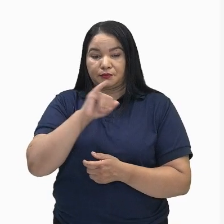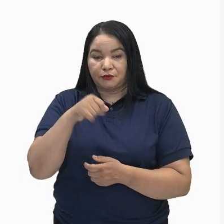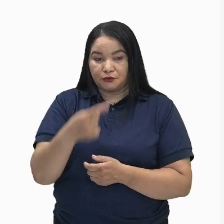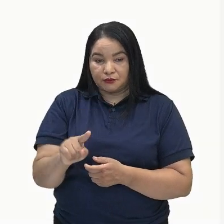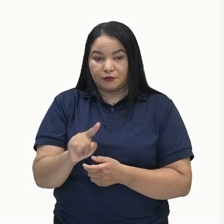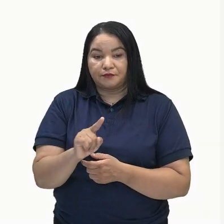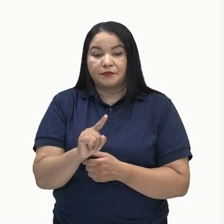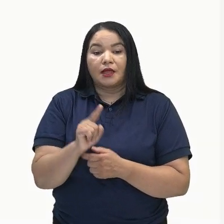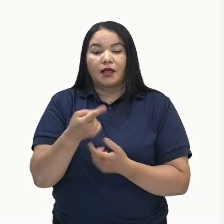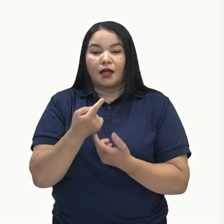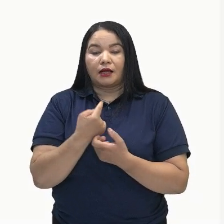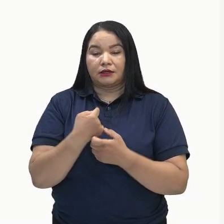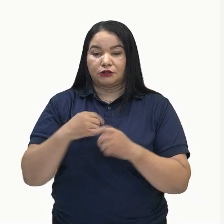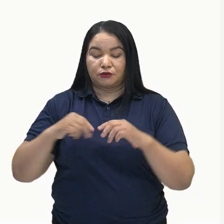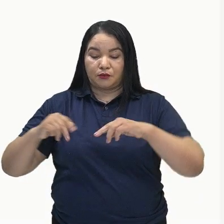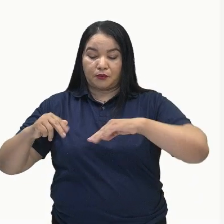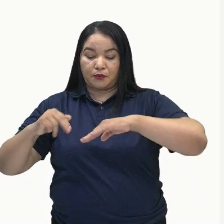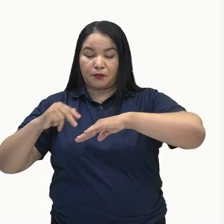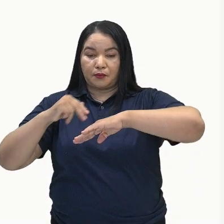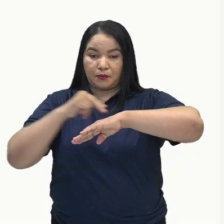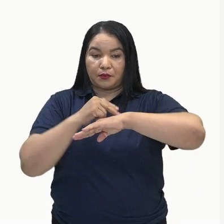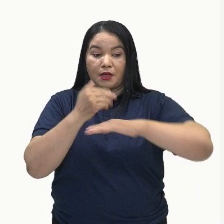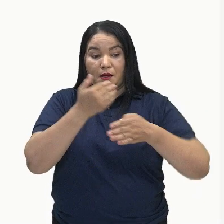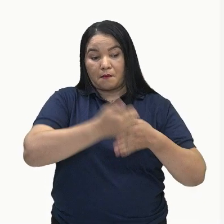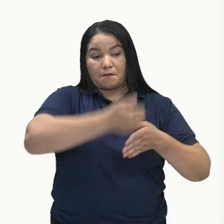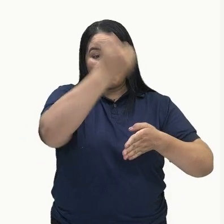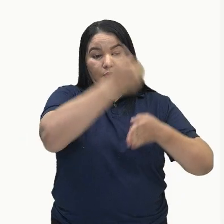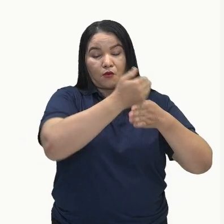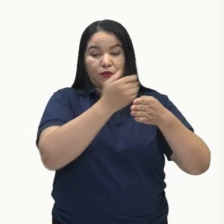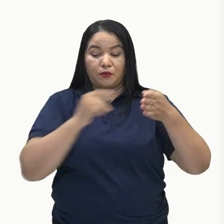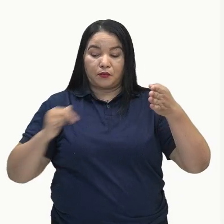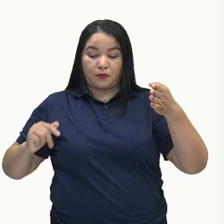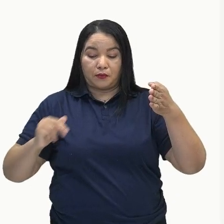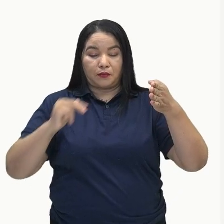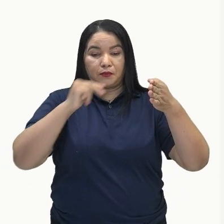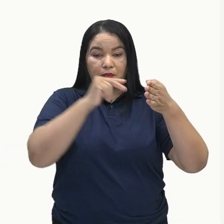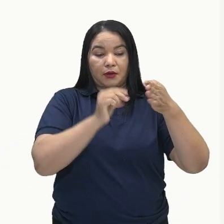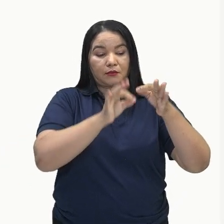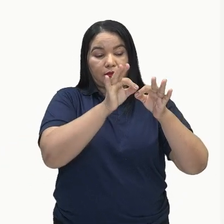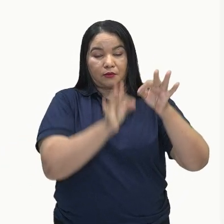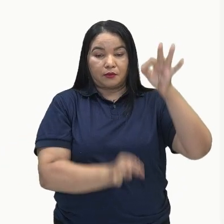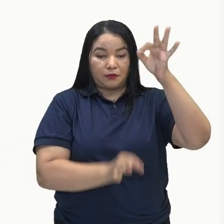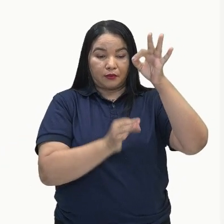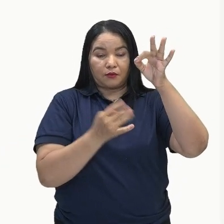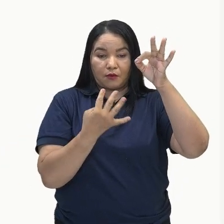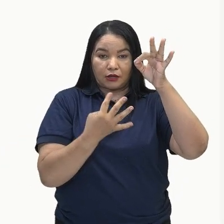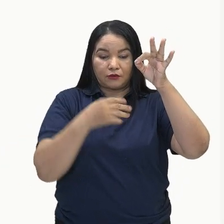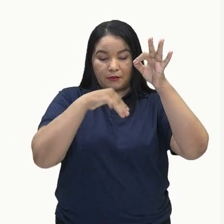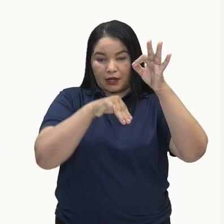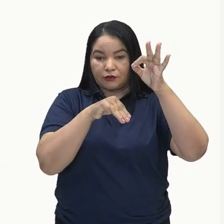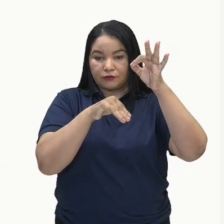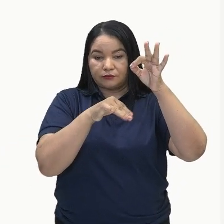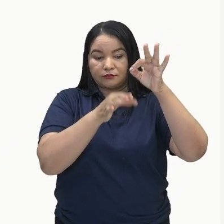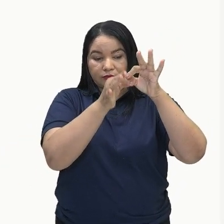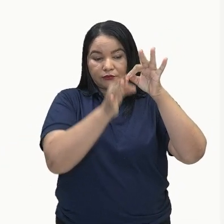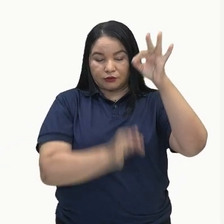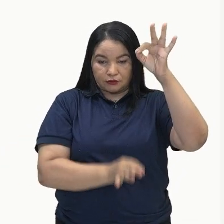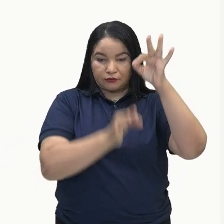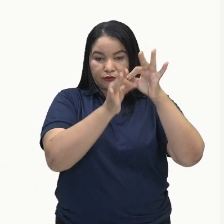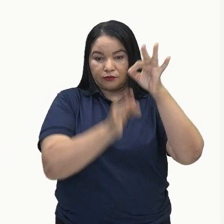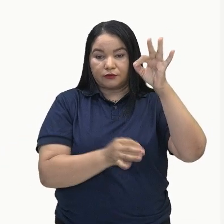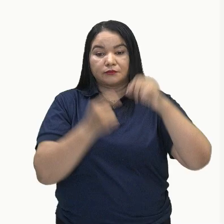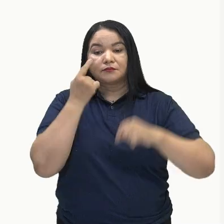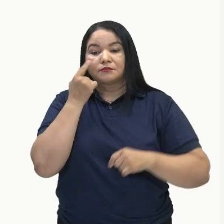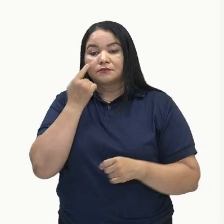quer encostar uma escada em um muro para fazer um reparo. O muro tem 4 metros de altura, aqui, ó,